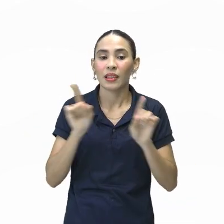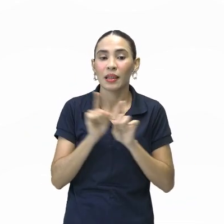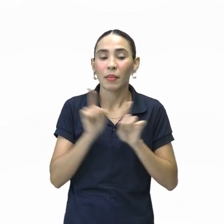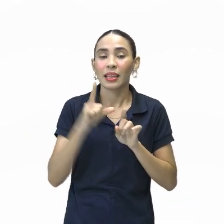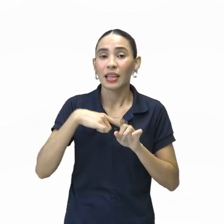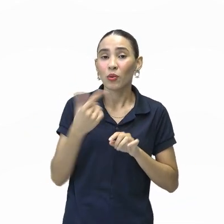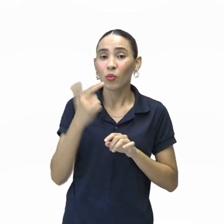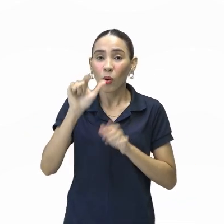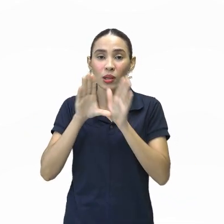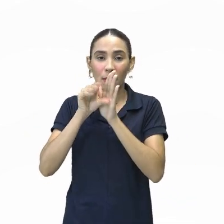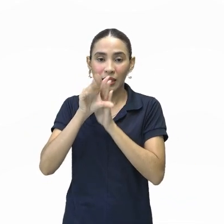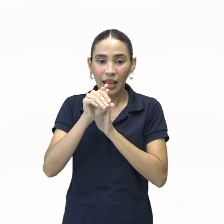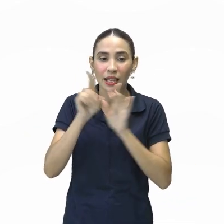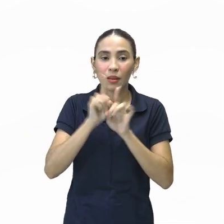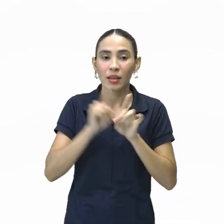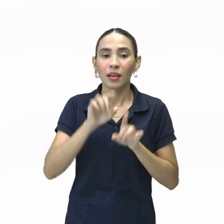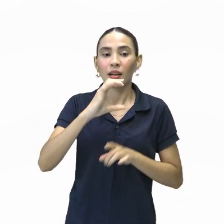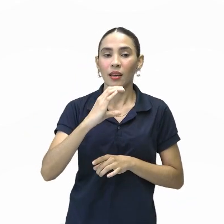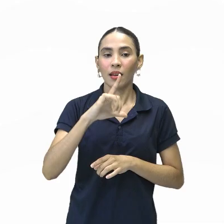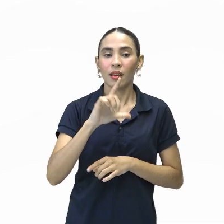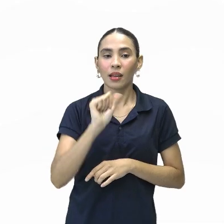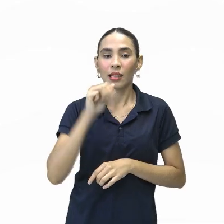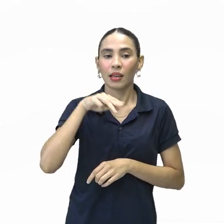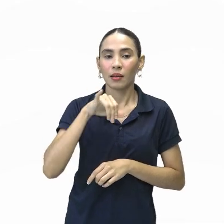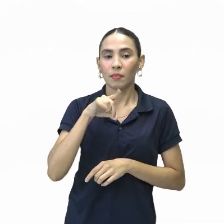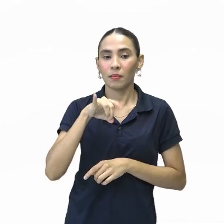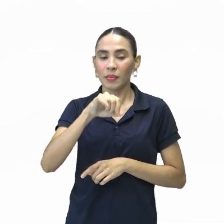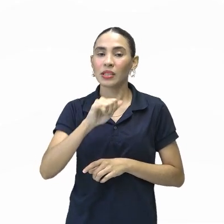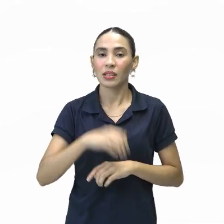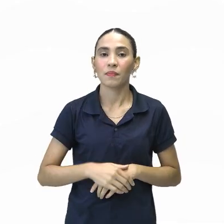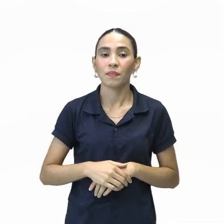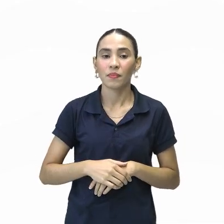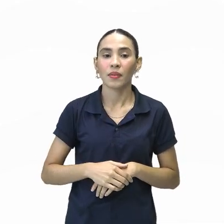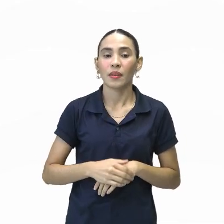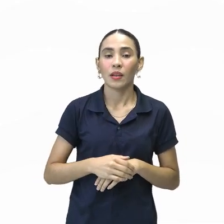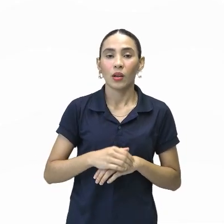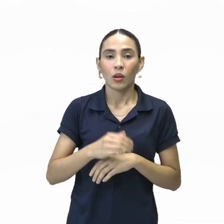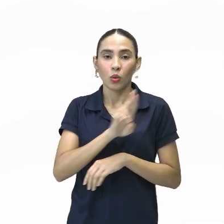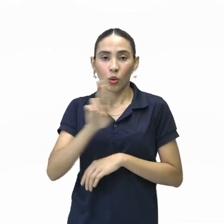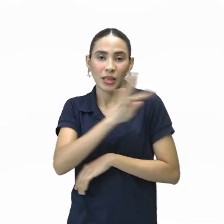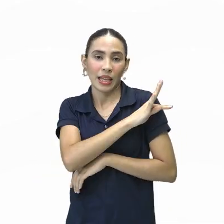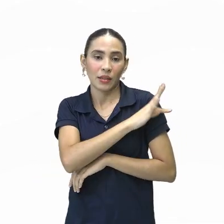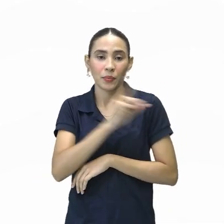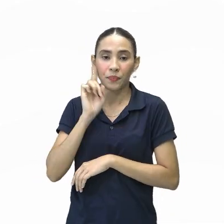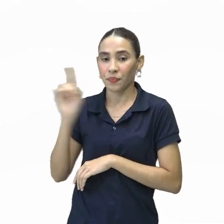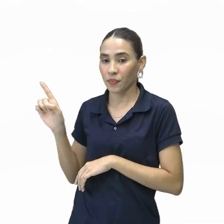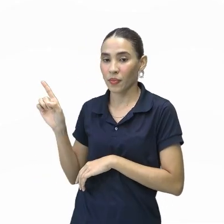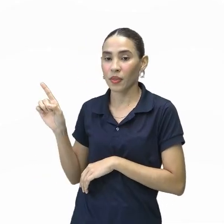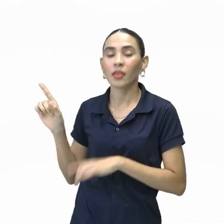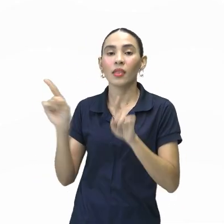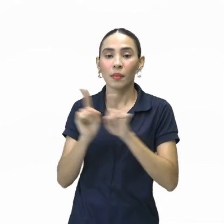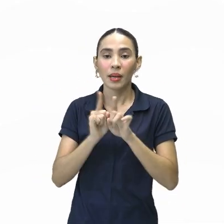aí um outro agente bacteriano, que é a clamídia, Clamídia trachomatis, né? Ela também